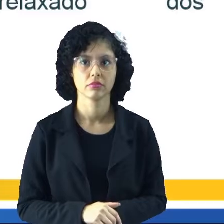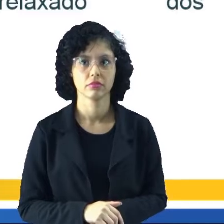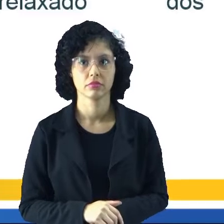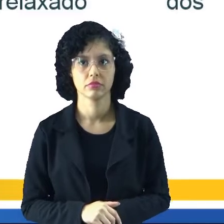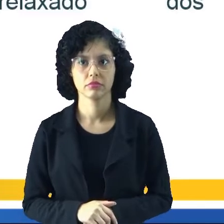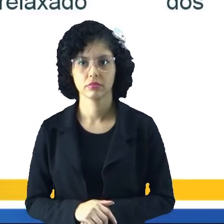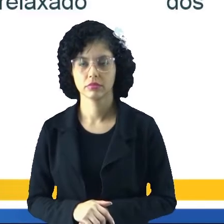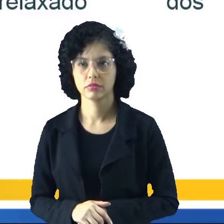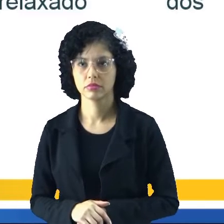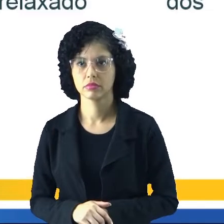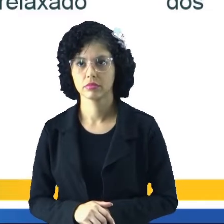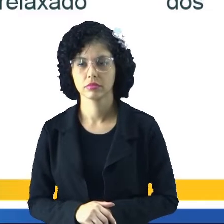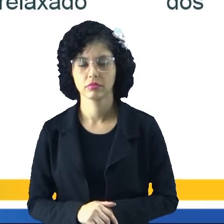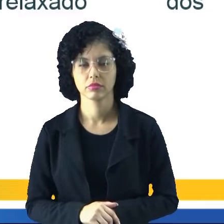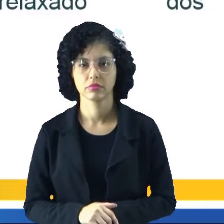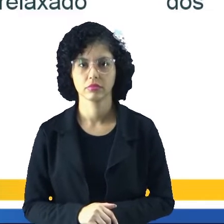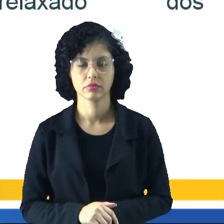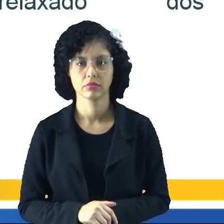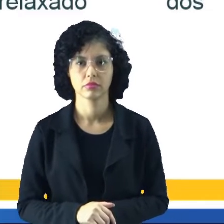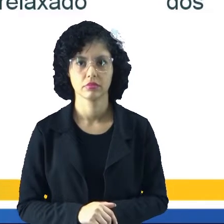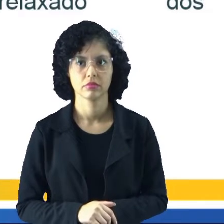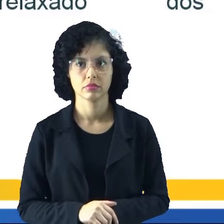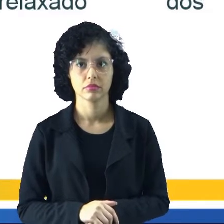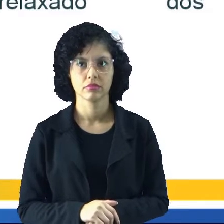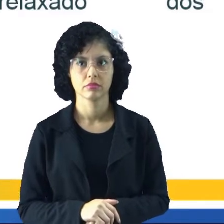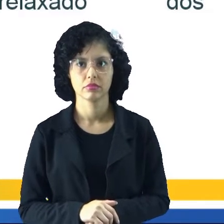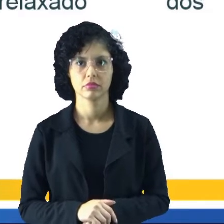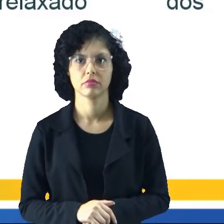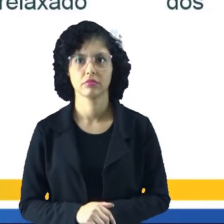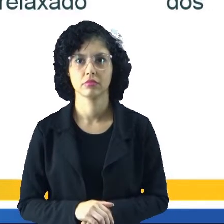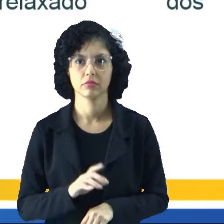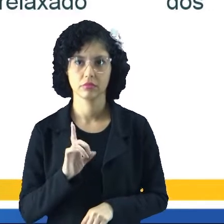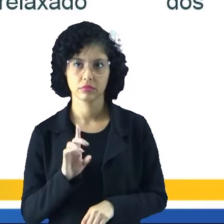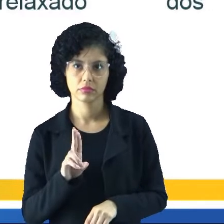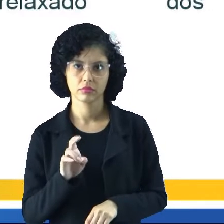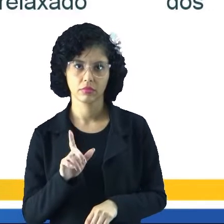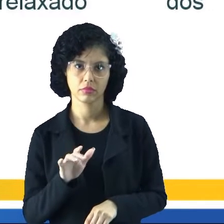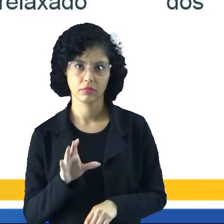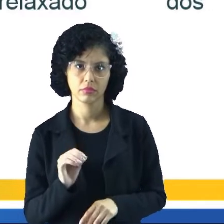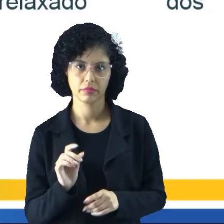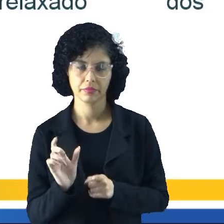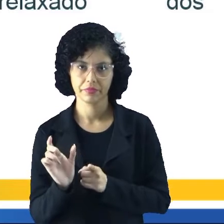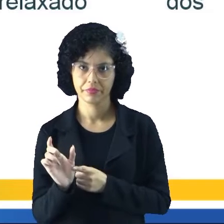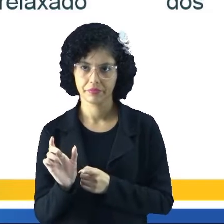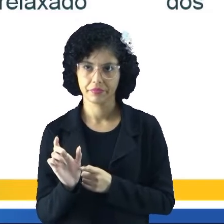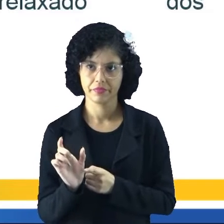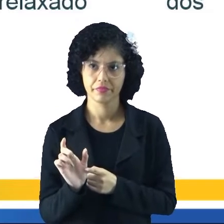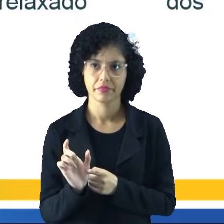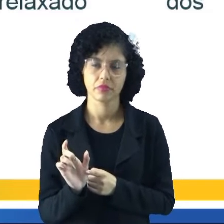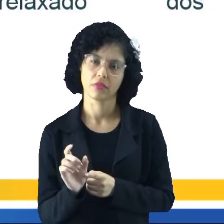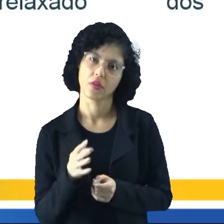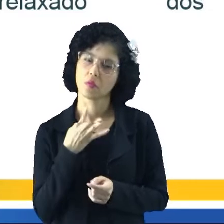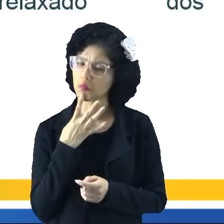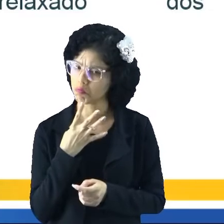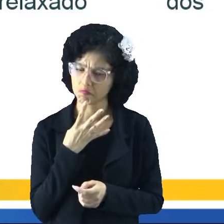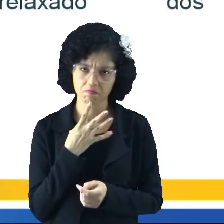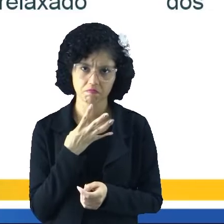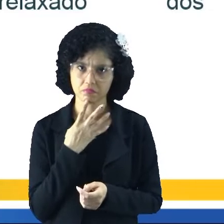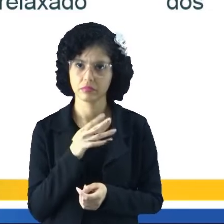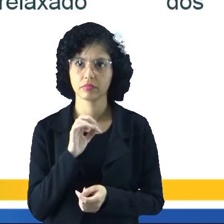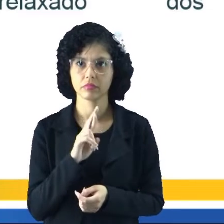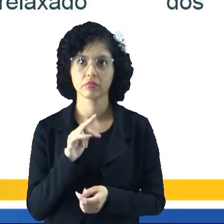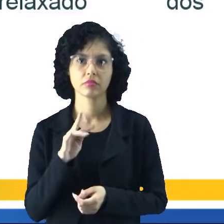a um duelo. Então, essa palavra duelo, né, a gente já, embora não conheça o significado do